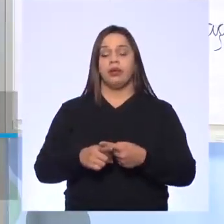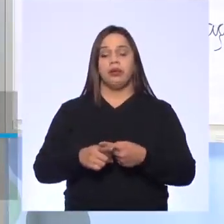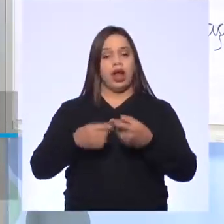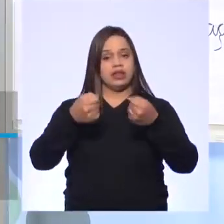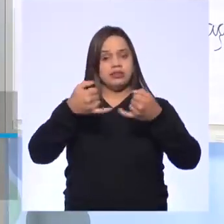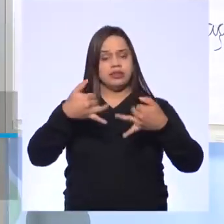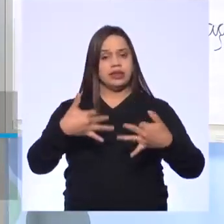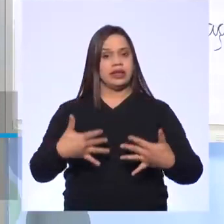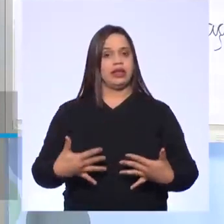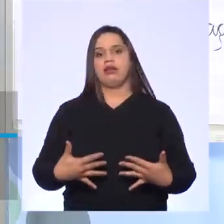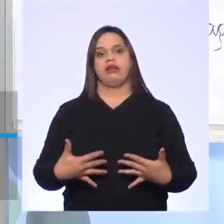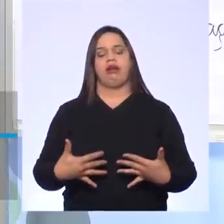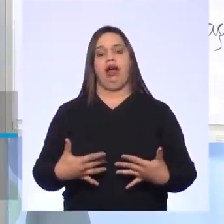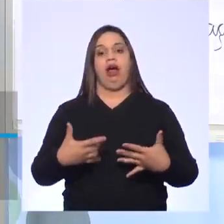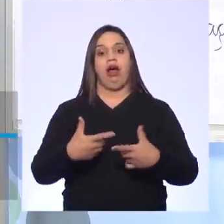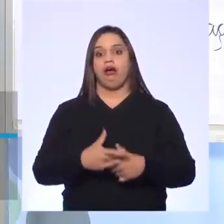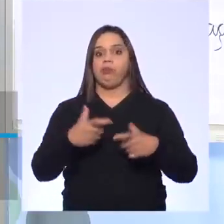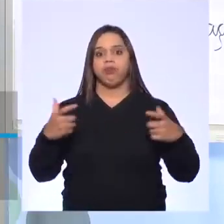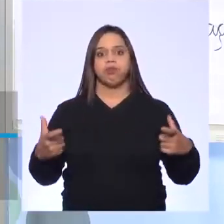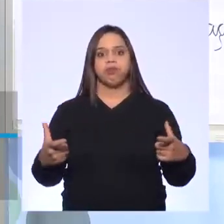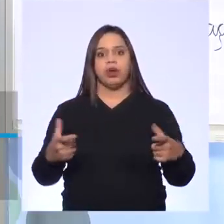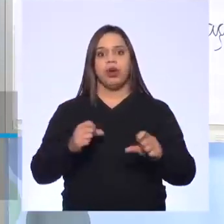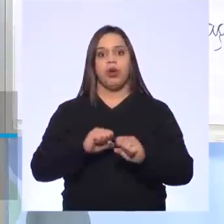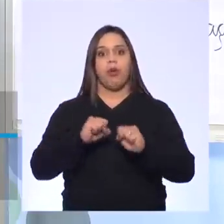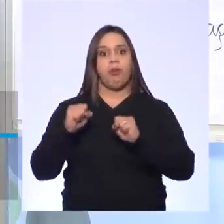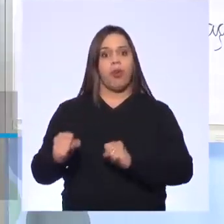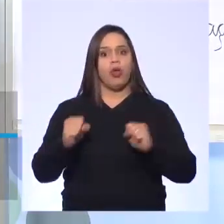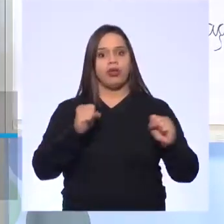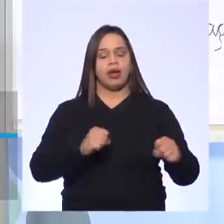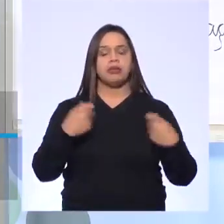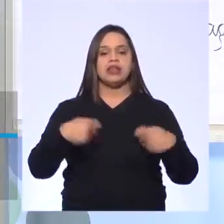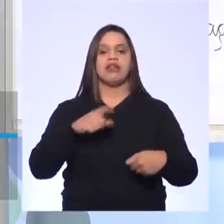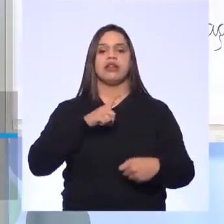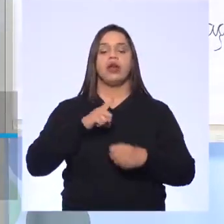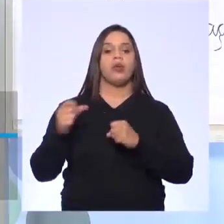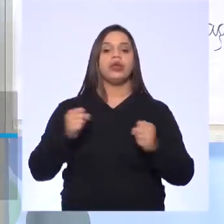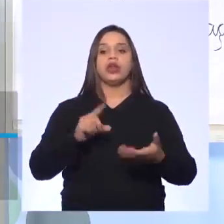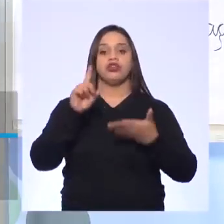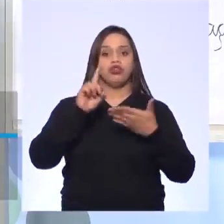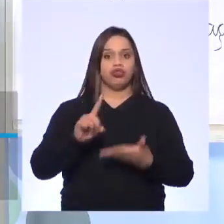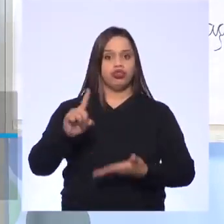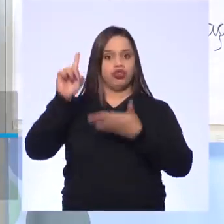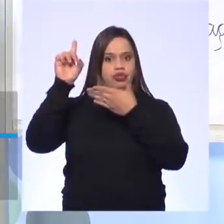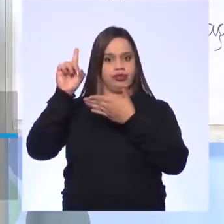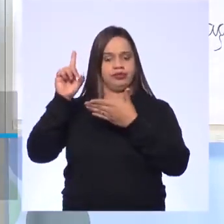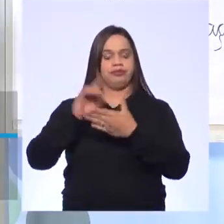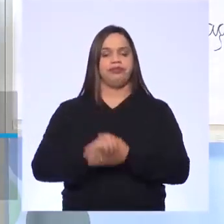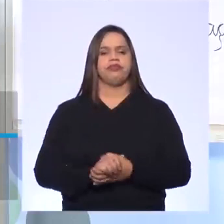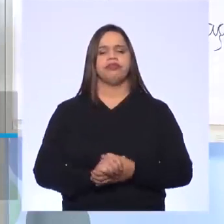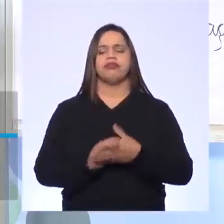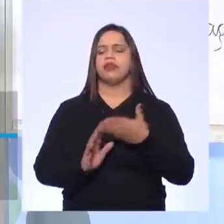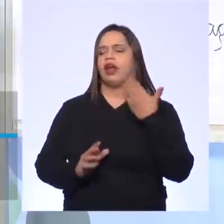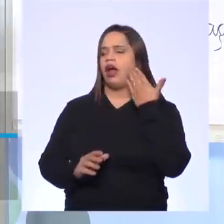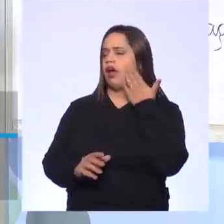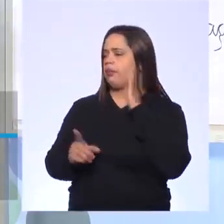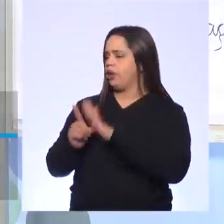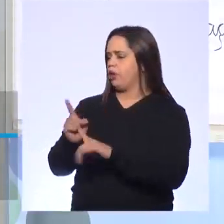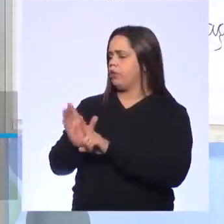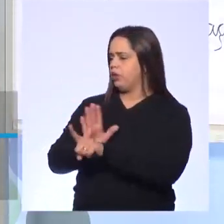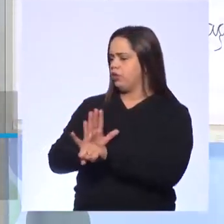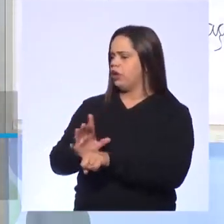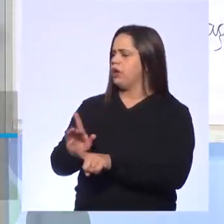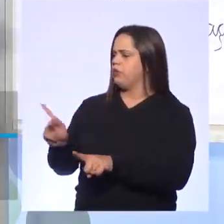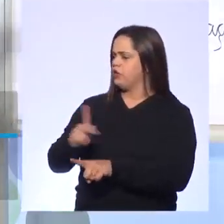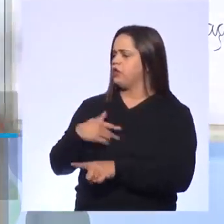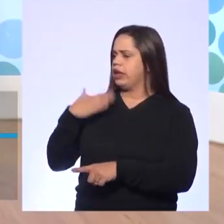poder, era necessário que ele tivesse um poder divino. Entenderam? O que você acha, professor? Você acha que ficou claro aqui? A diferença